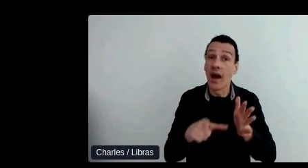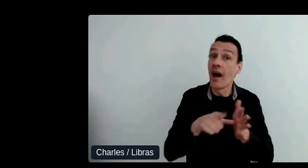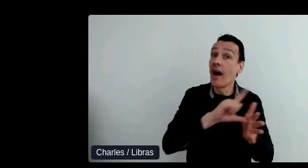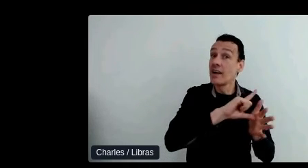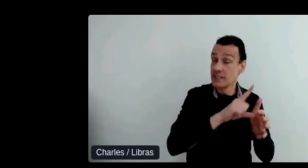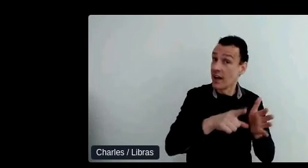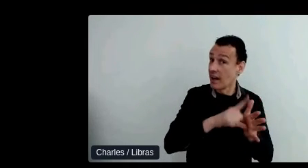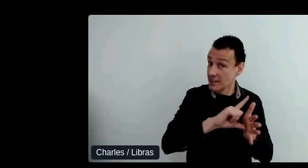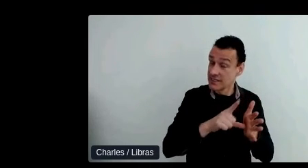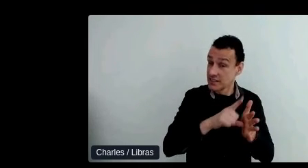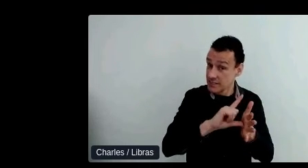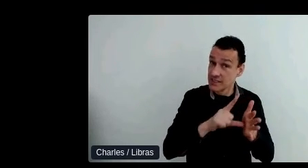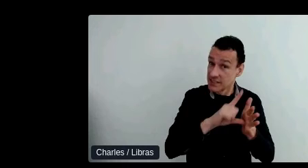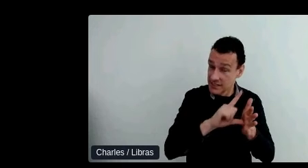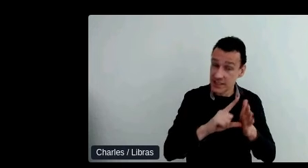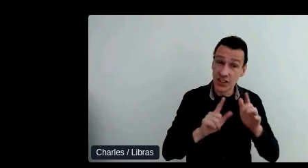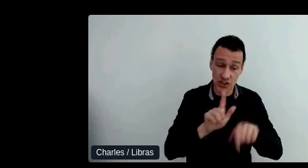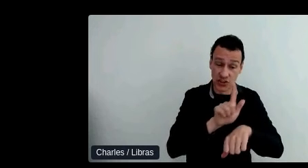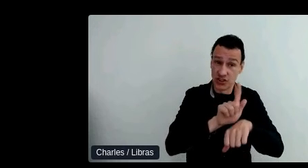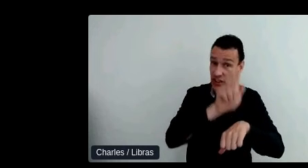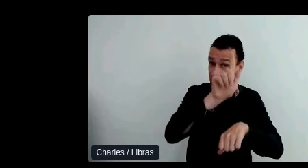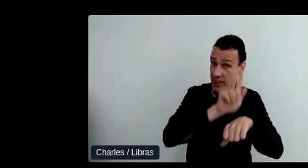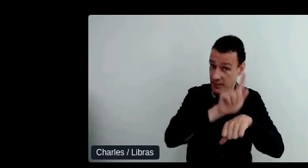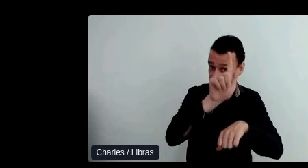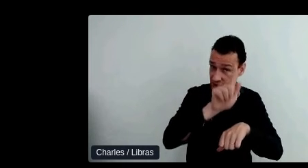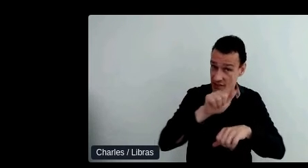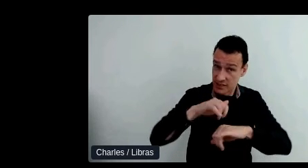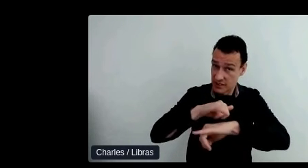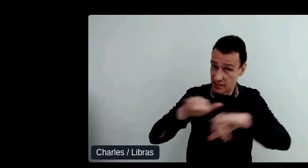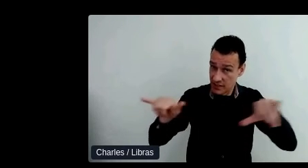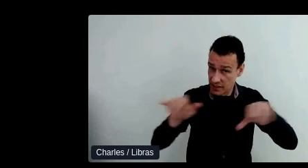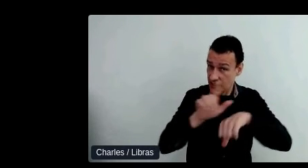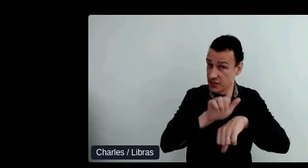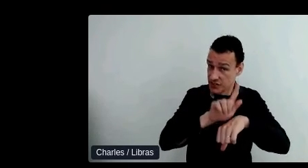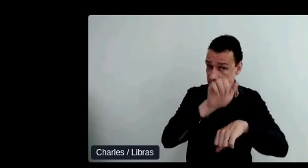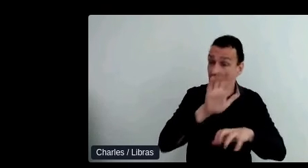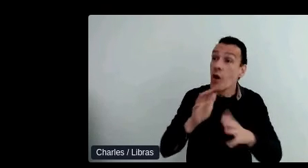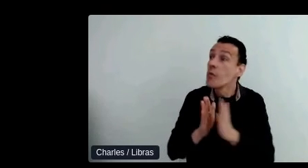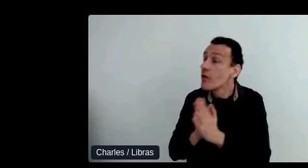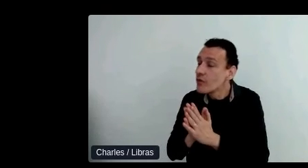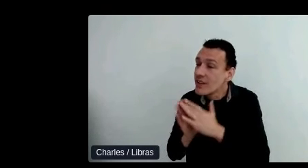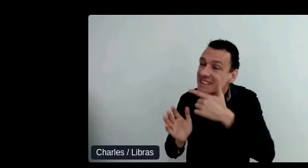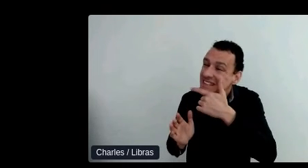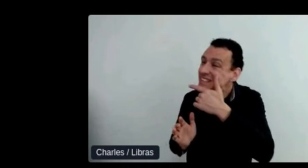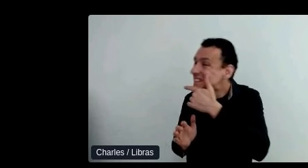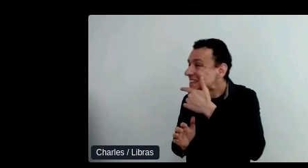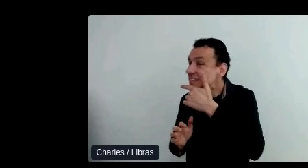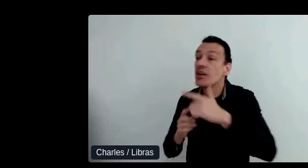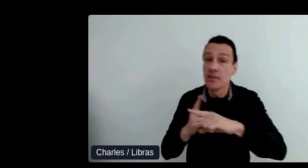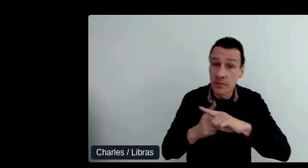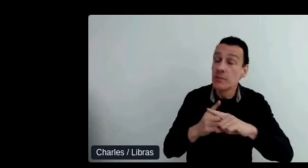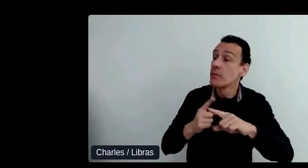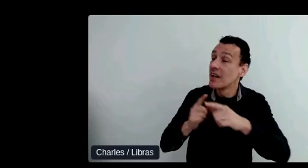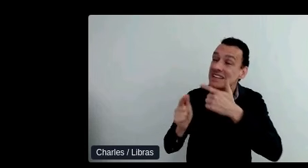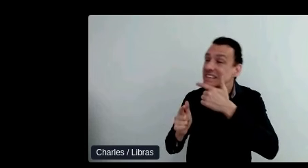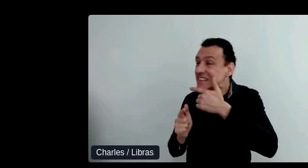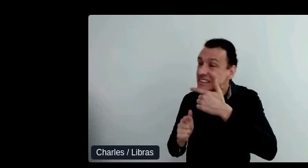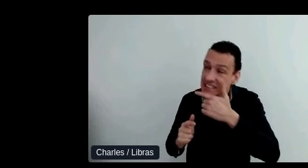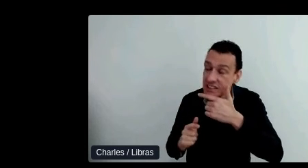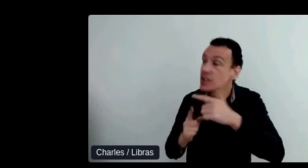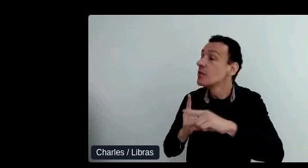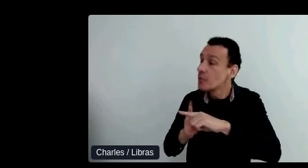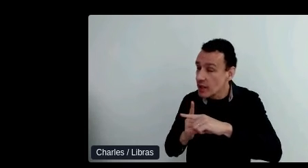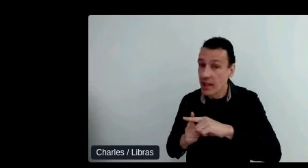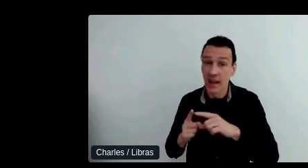todo mundo sorrindo aí, que hoje a gente vai fazer uma avaliação de satisfação por meio de uma inteligência artificial e ela só vai detectar